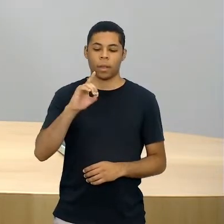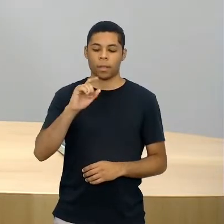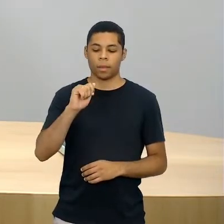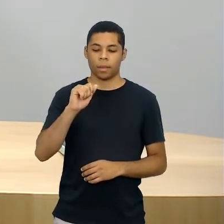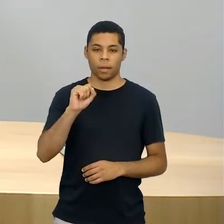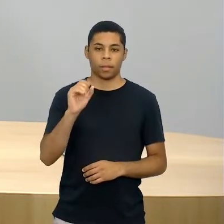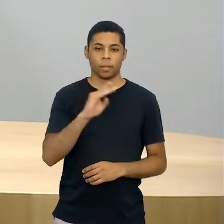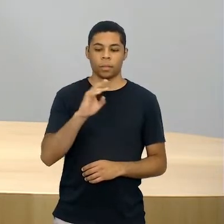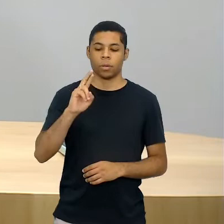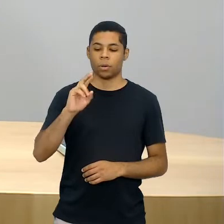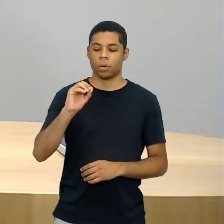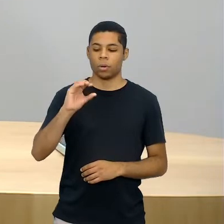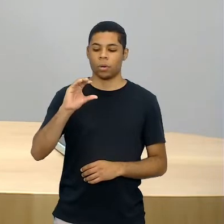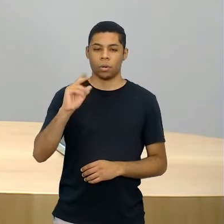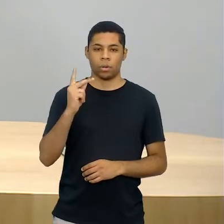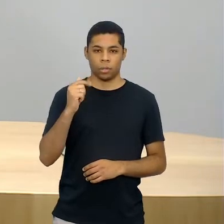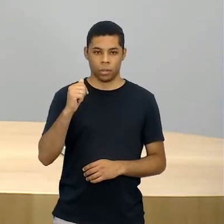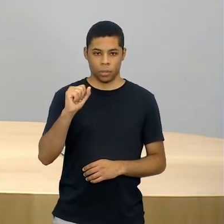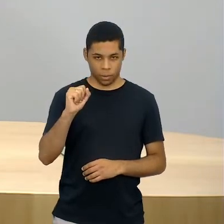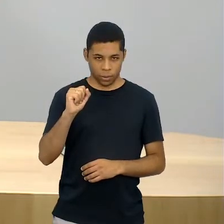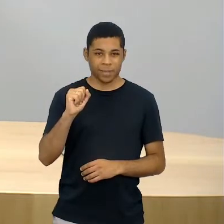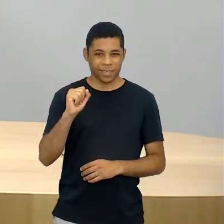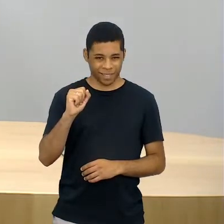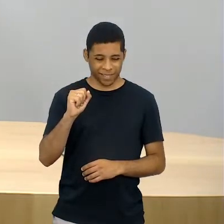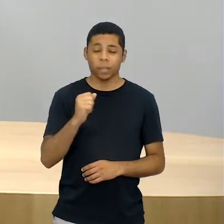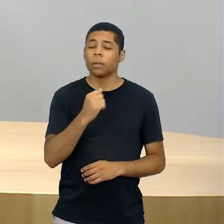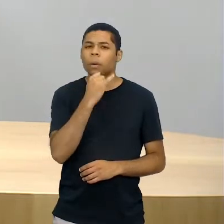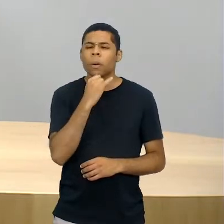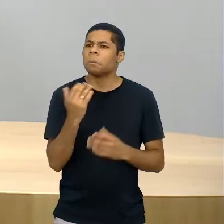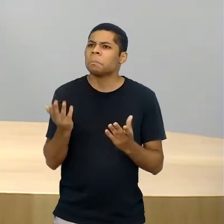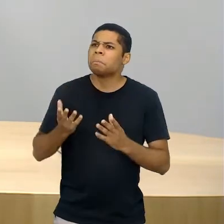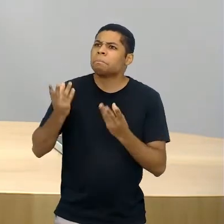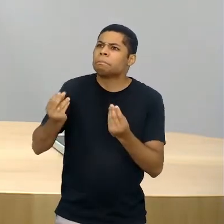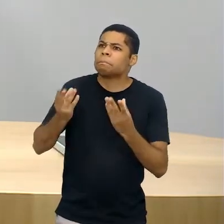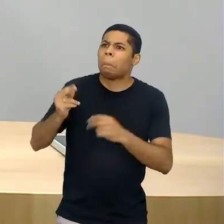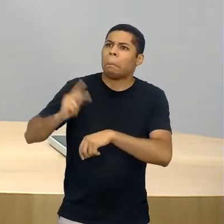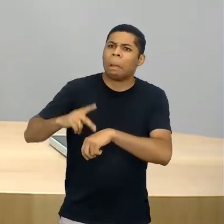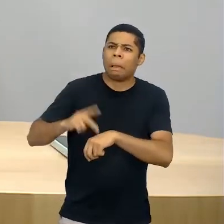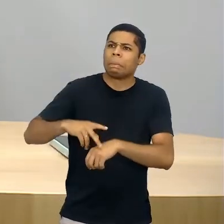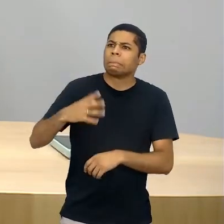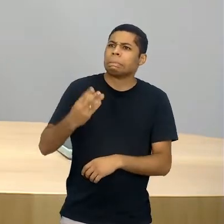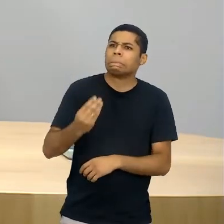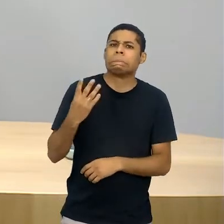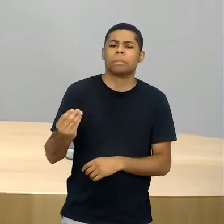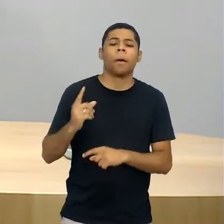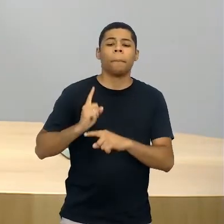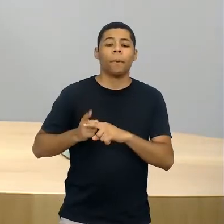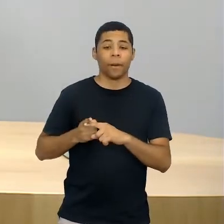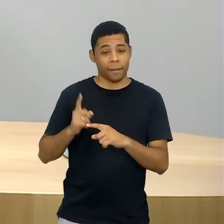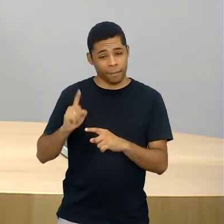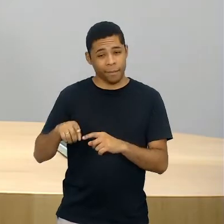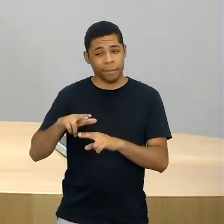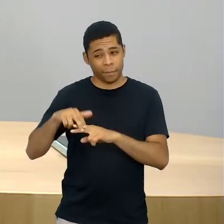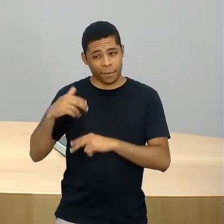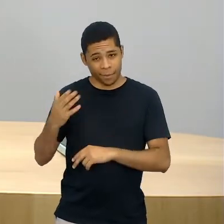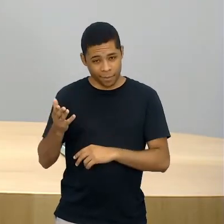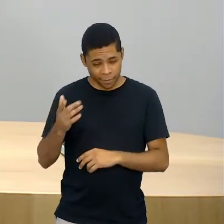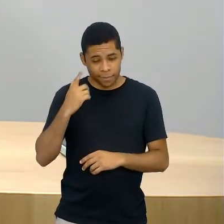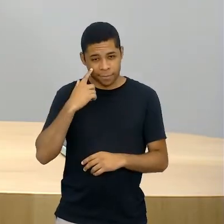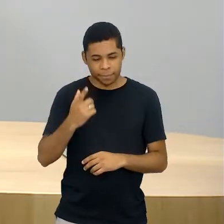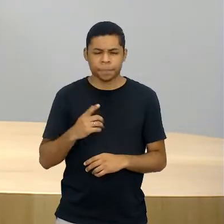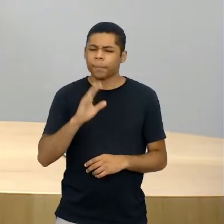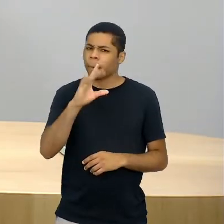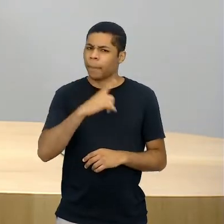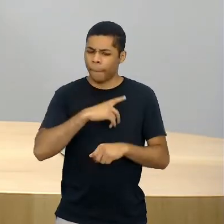aluno, né, tiver essa relação da formação das rochas, já percebeu aí que nós temos 3 tipos de rochas que nós